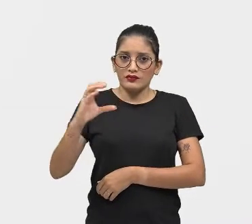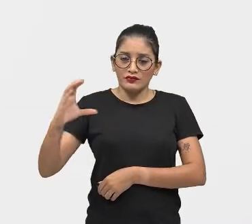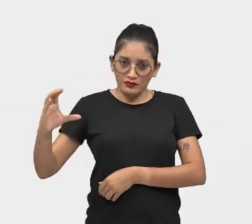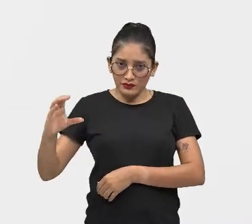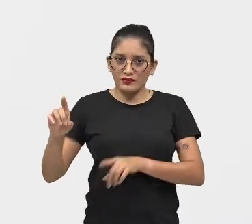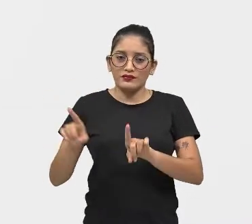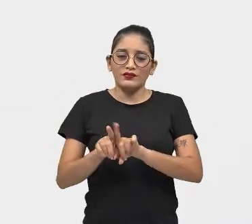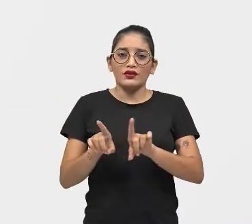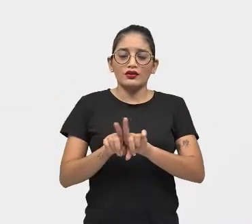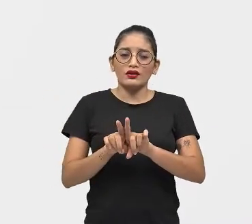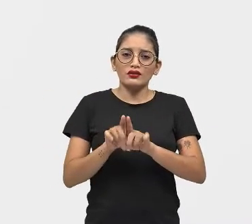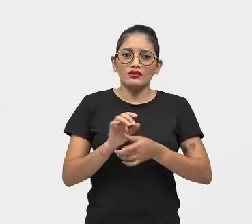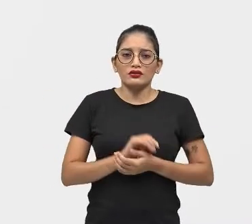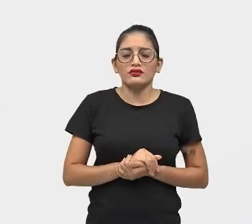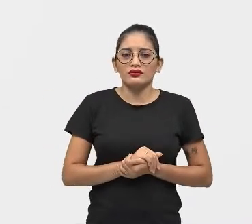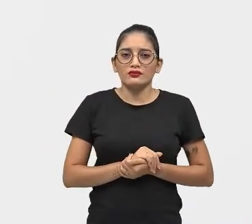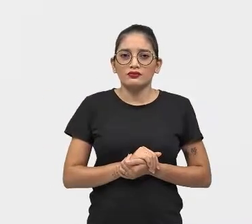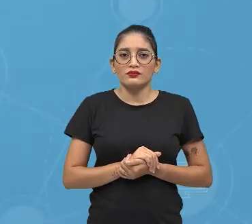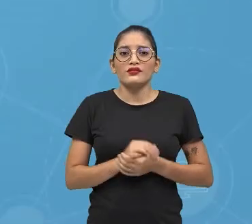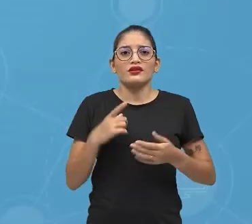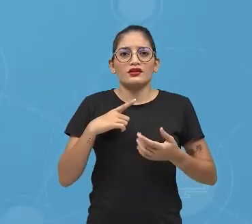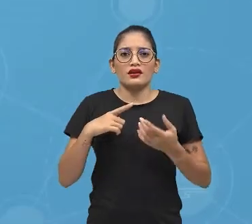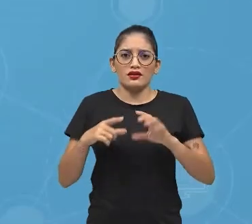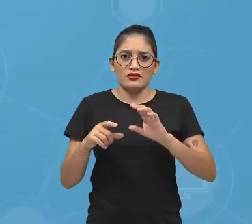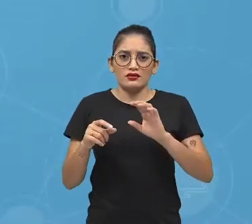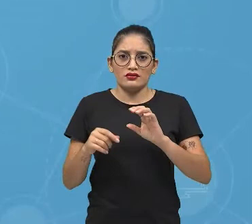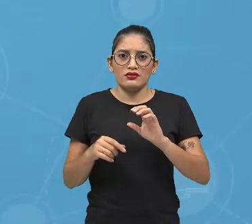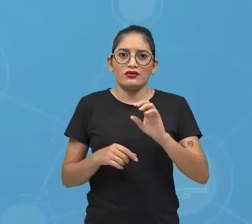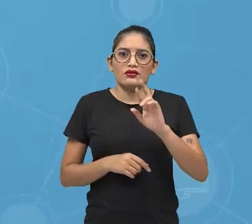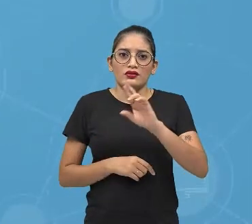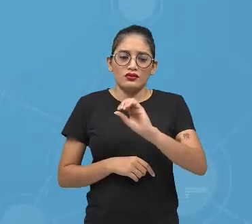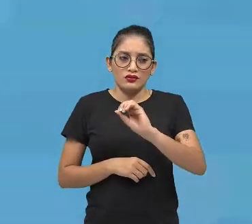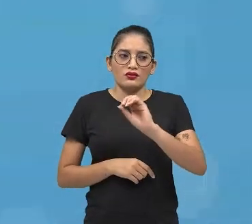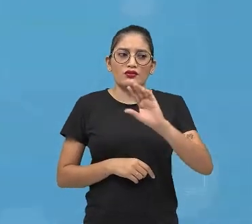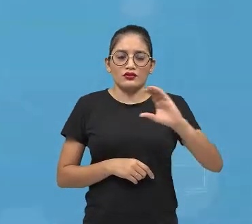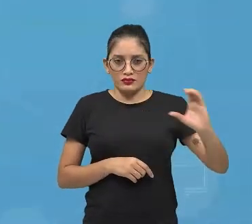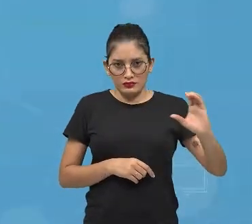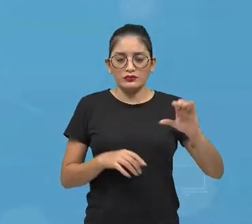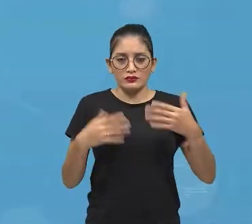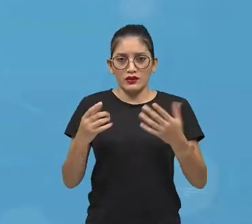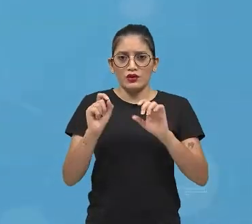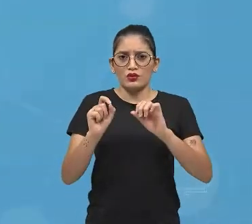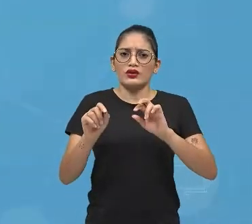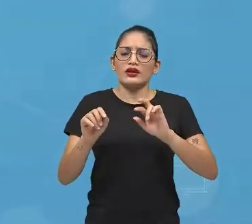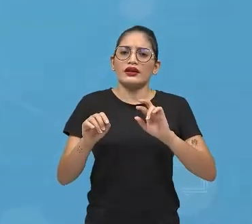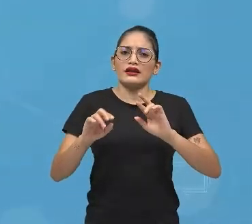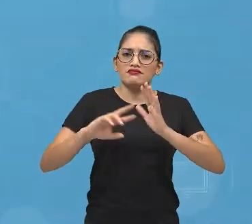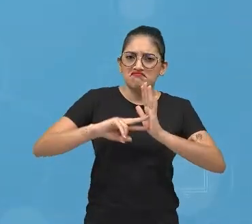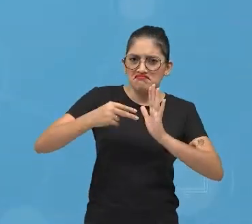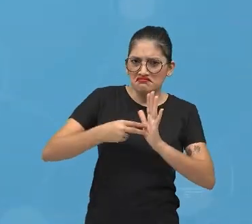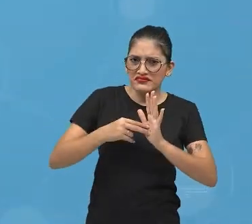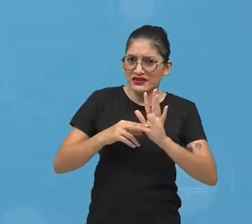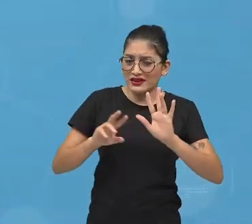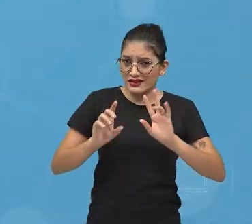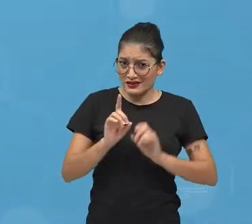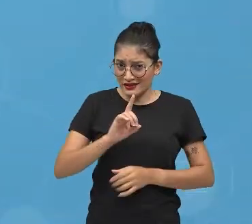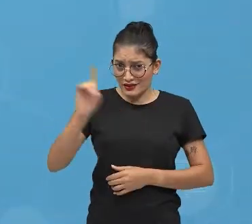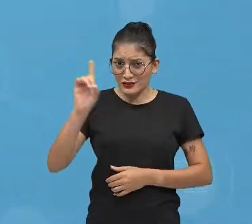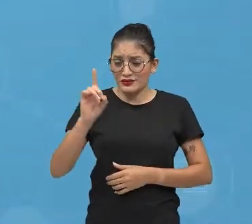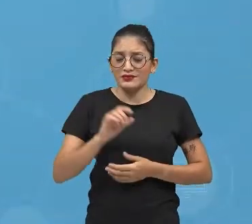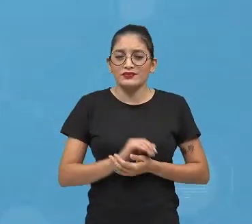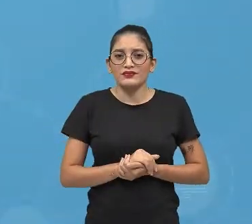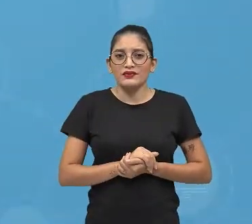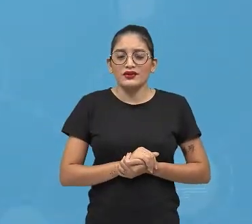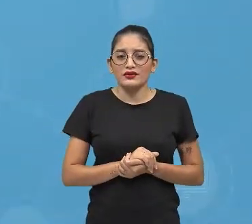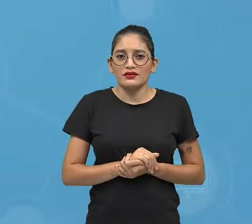têm visões diferenciadas da noção do que é Deus. Então vamos lá.